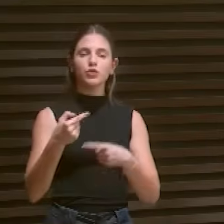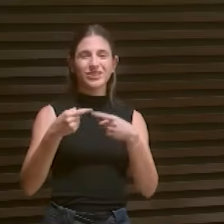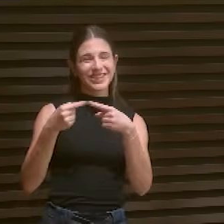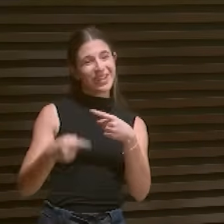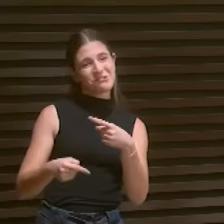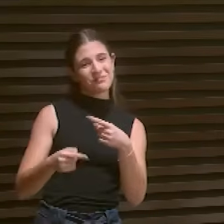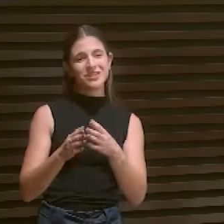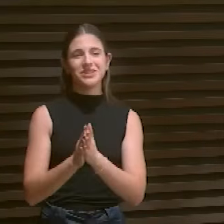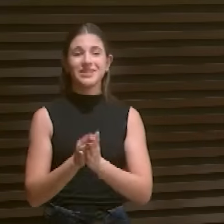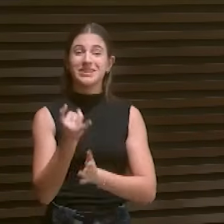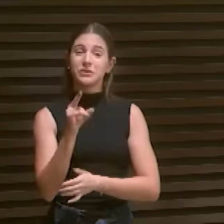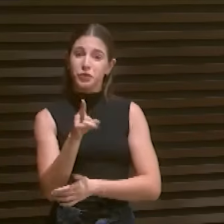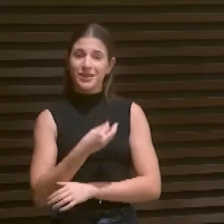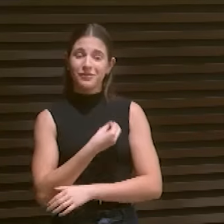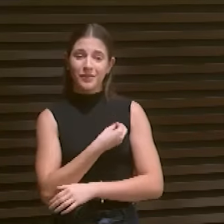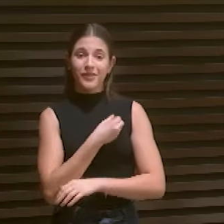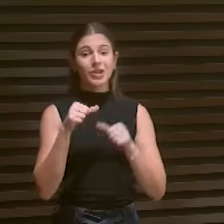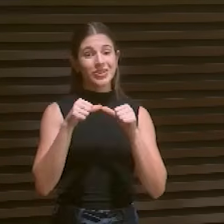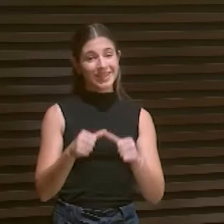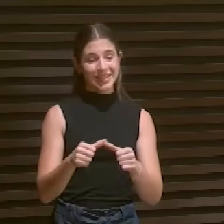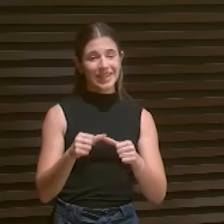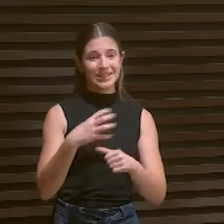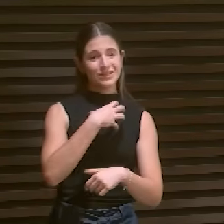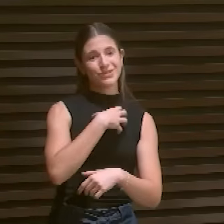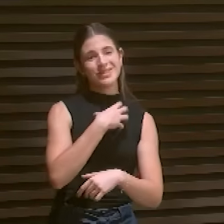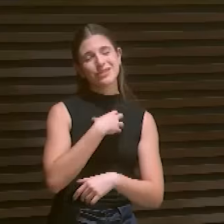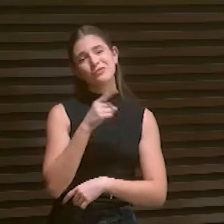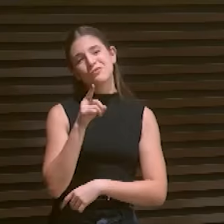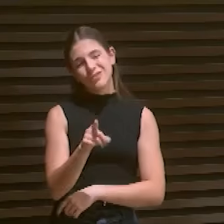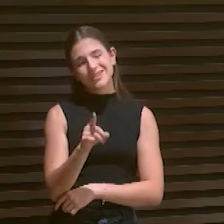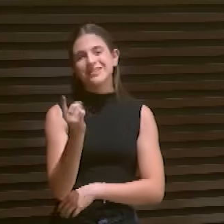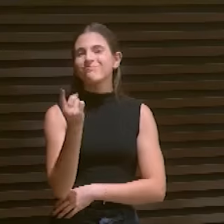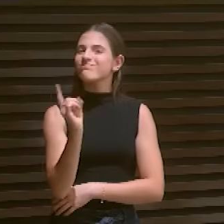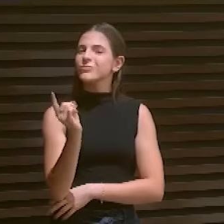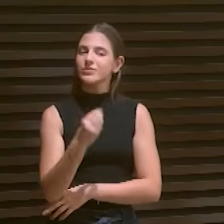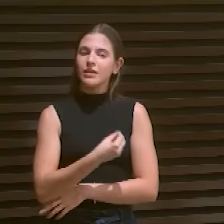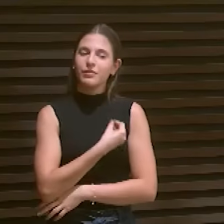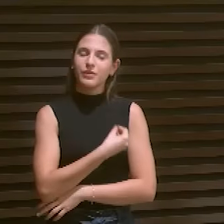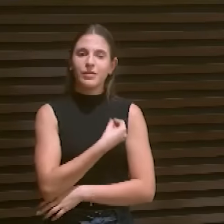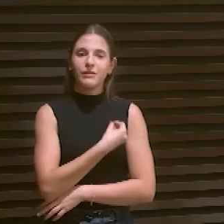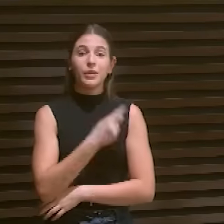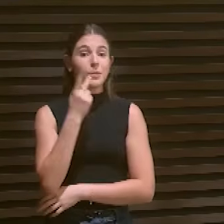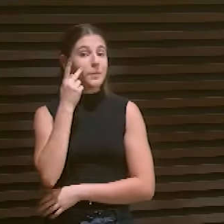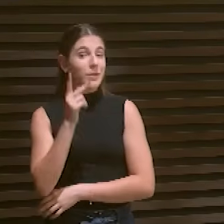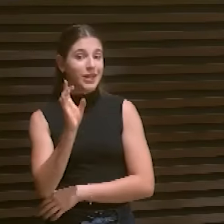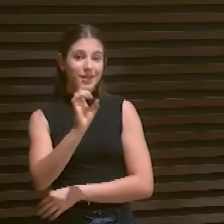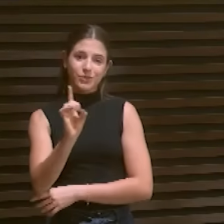estiver vivendo nessa situação, você não está vivendo para